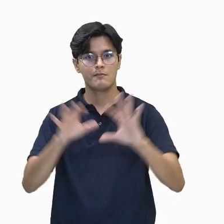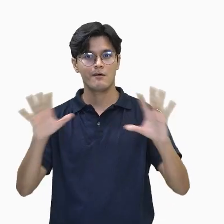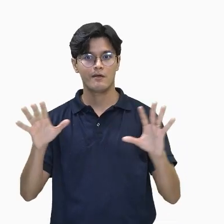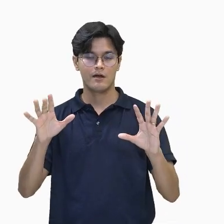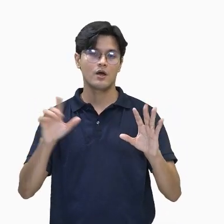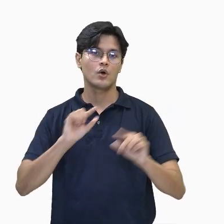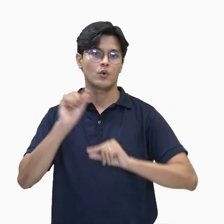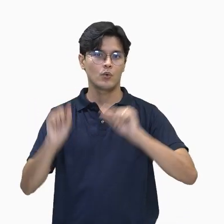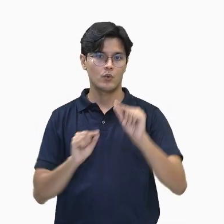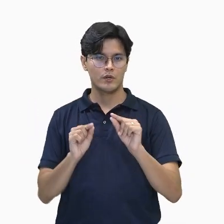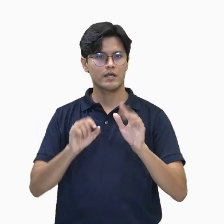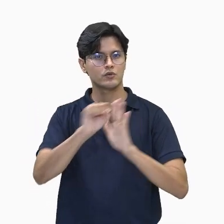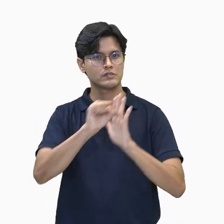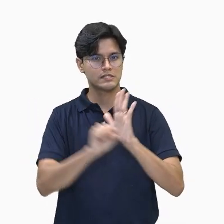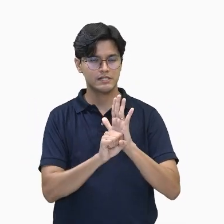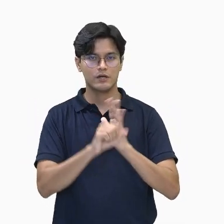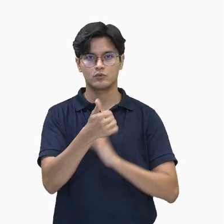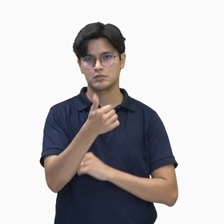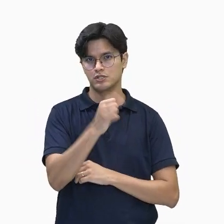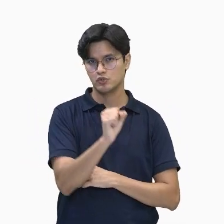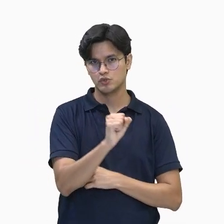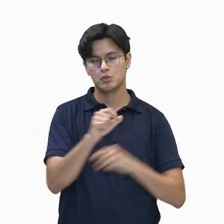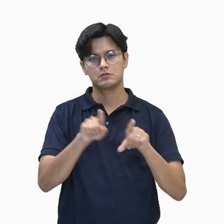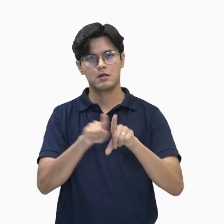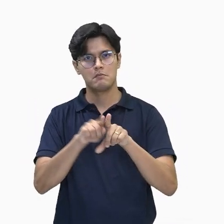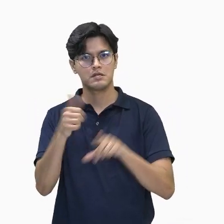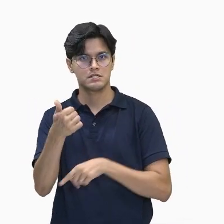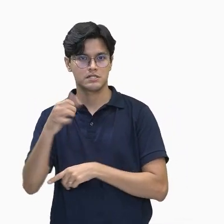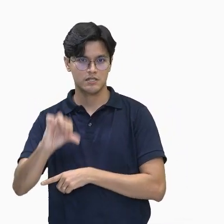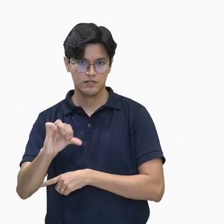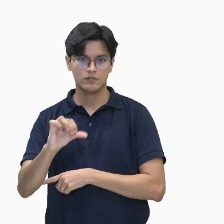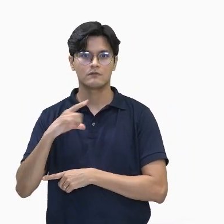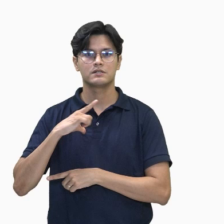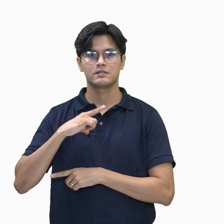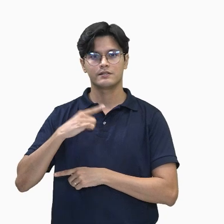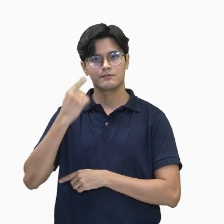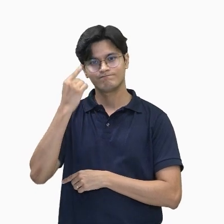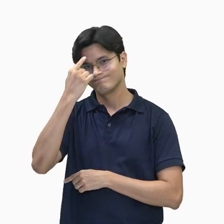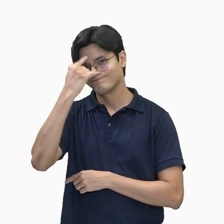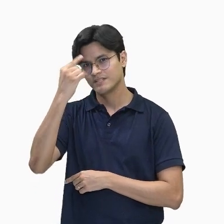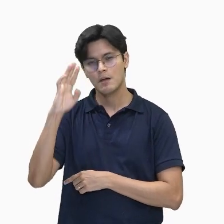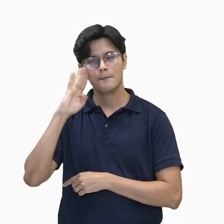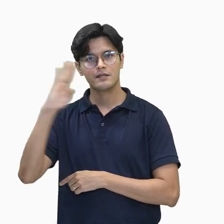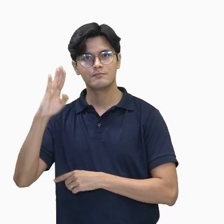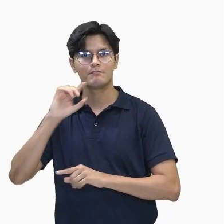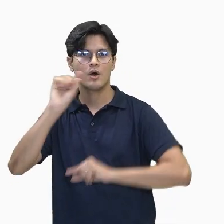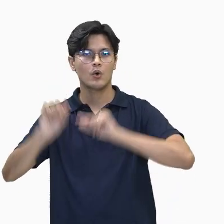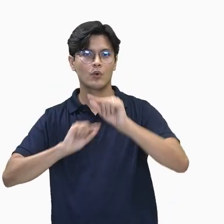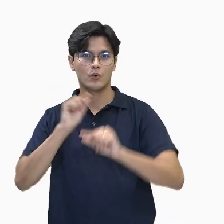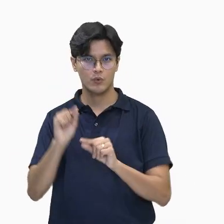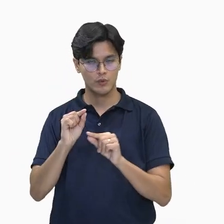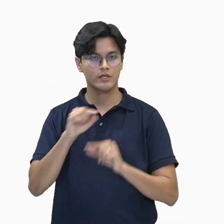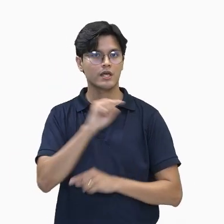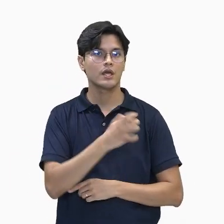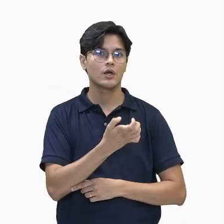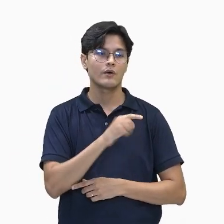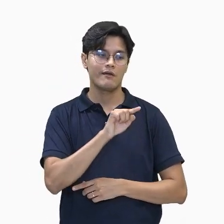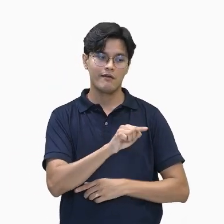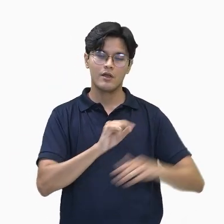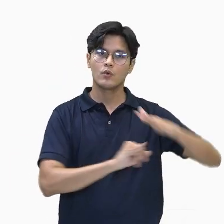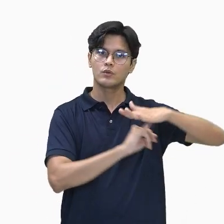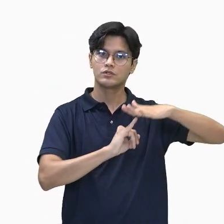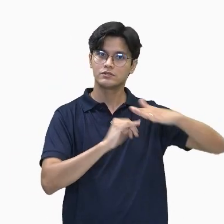né, dessa teoria é o seguinte, que a ideia-chave da teoria é que o Estado deve garantir